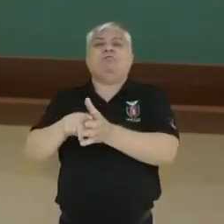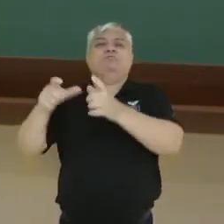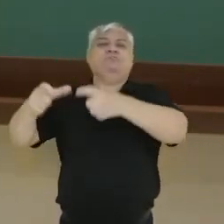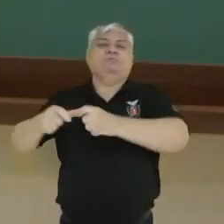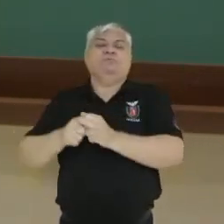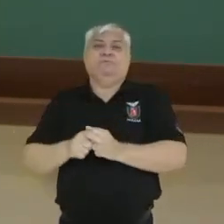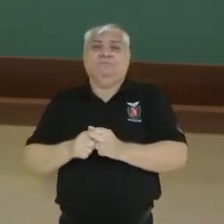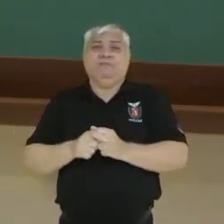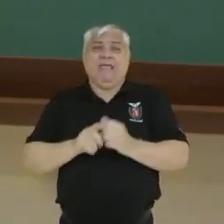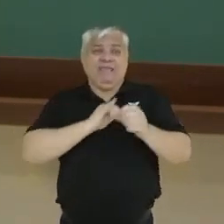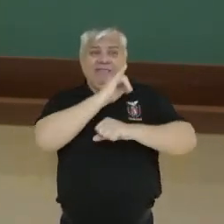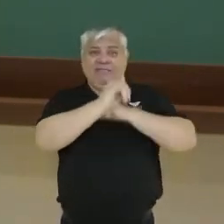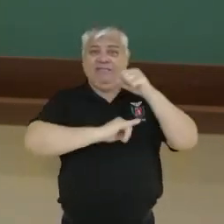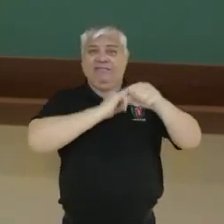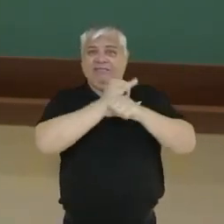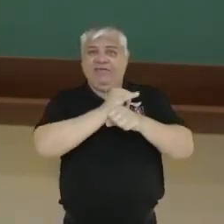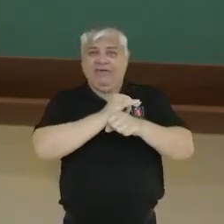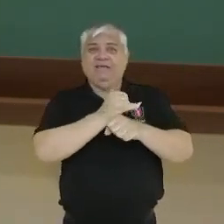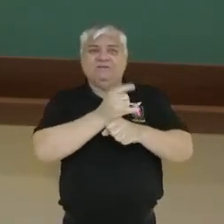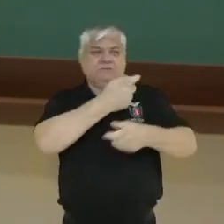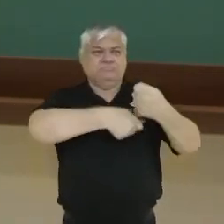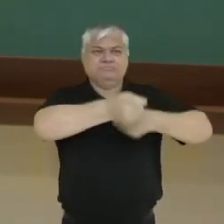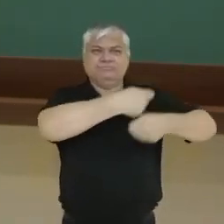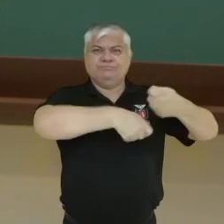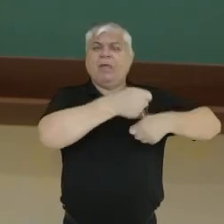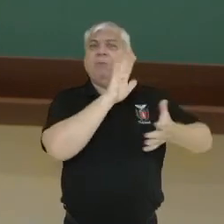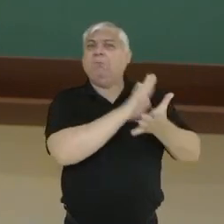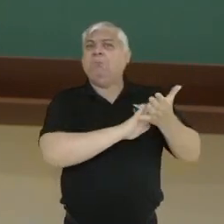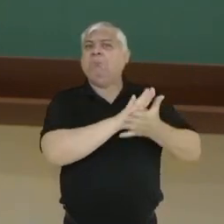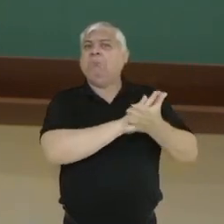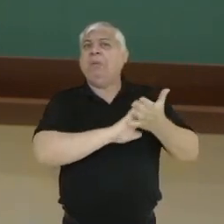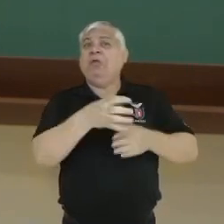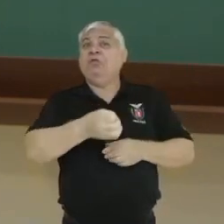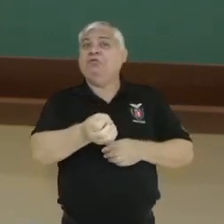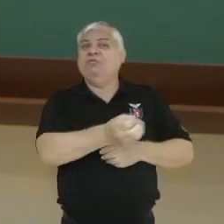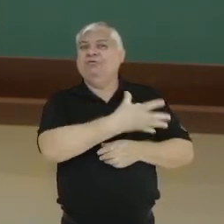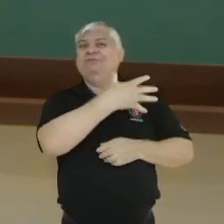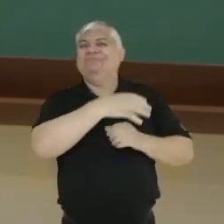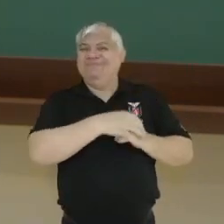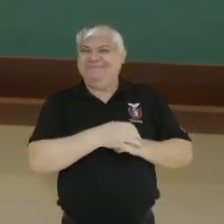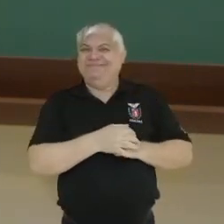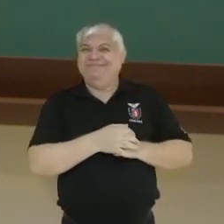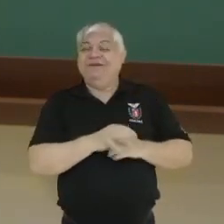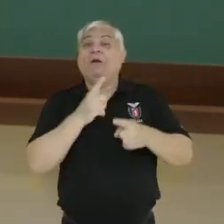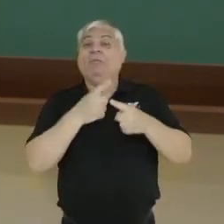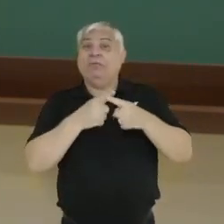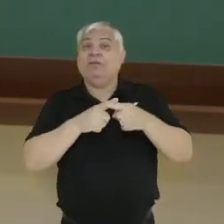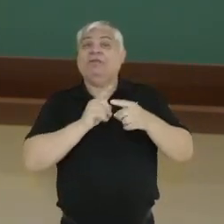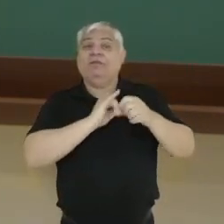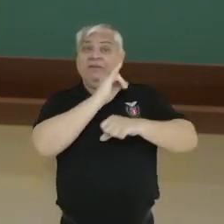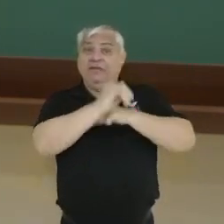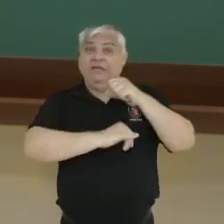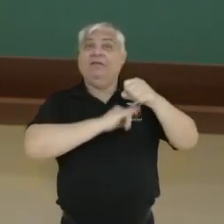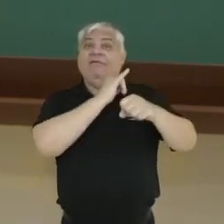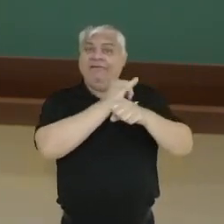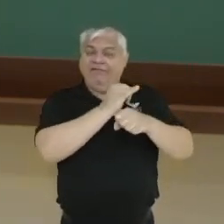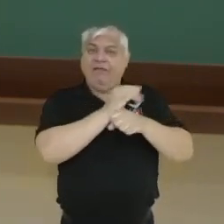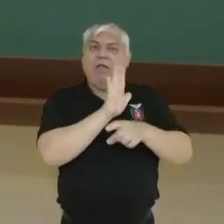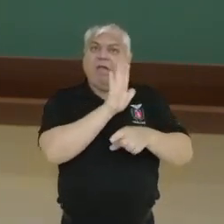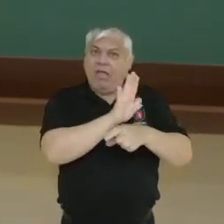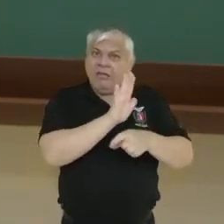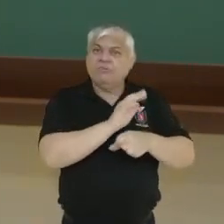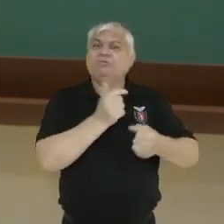online. Porque essa questão de negócio online é recente, por causa exatamente do advento da internet, né? Que